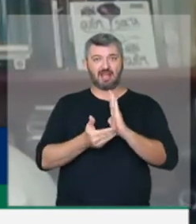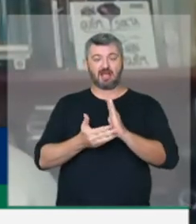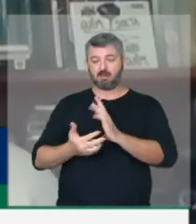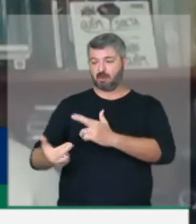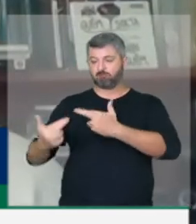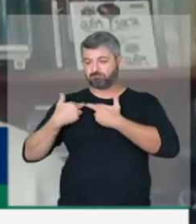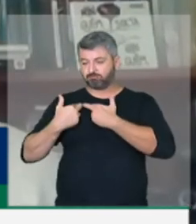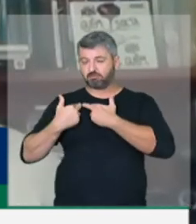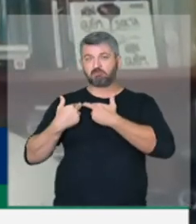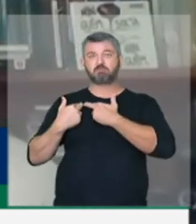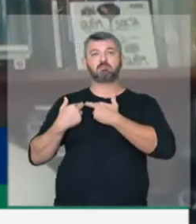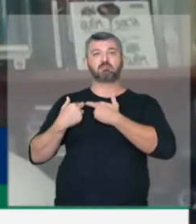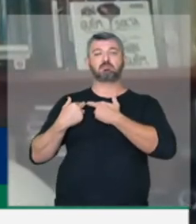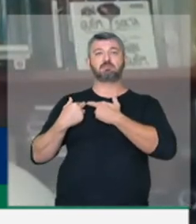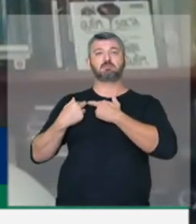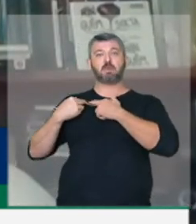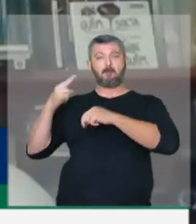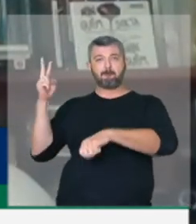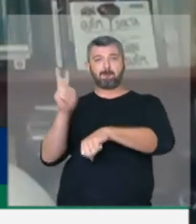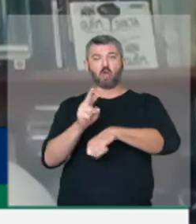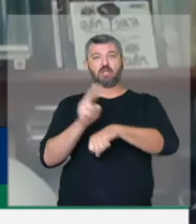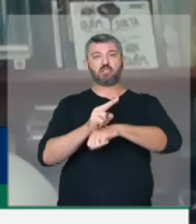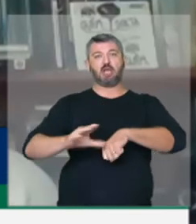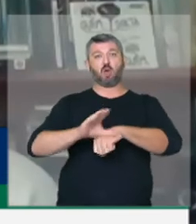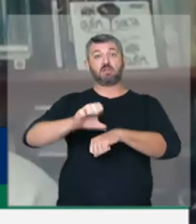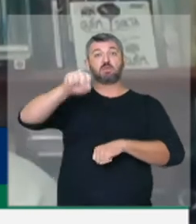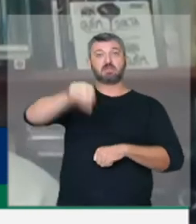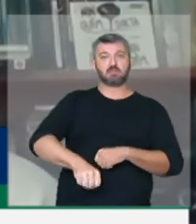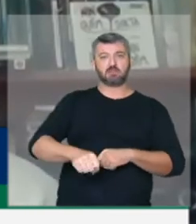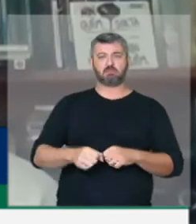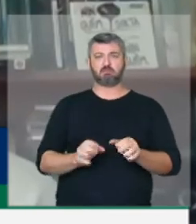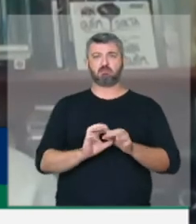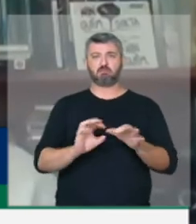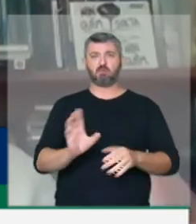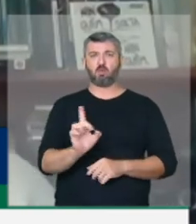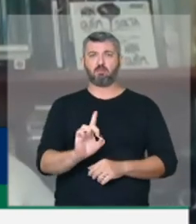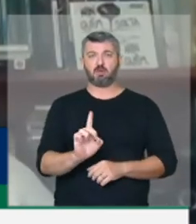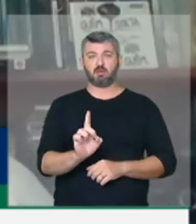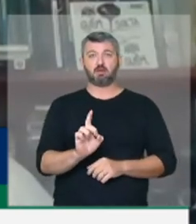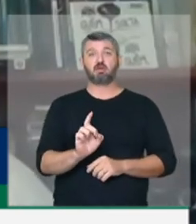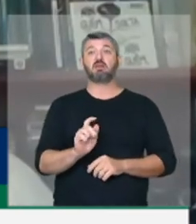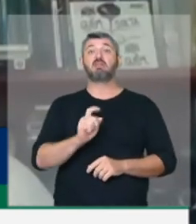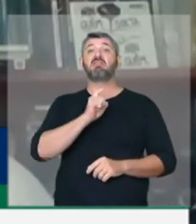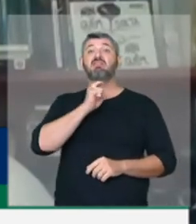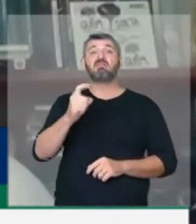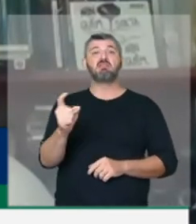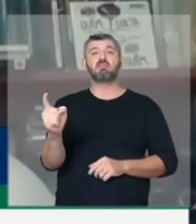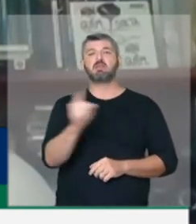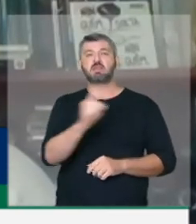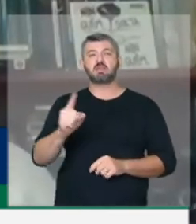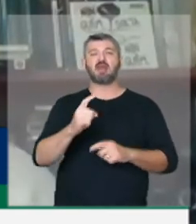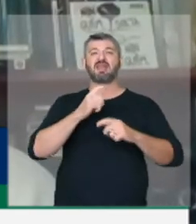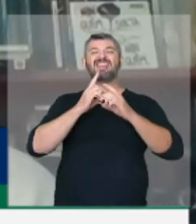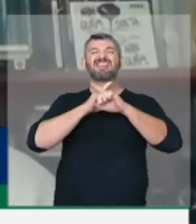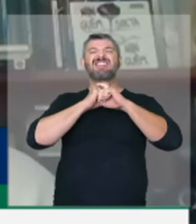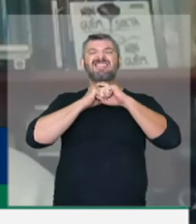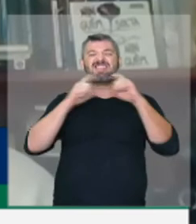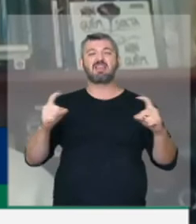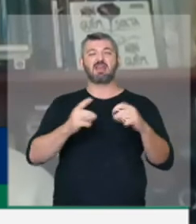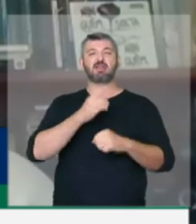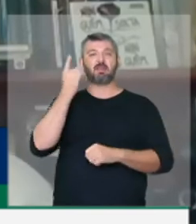papel de defesa da Constituição, não permitindo que nenhum dos seus integrantes ataque